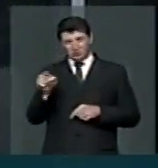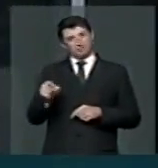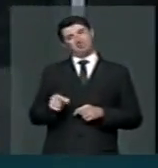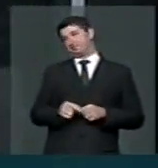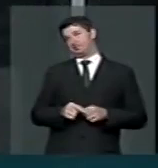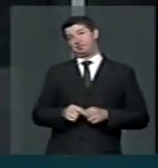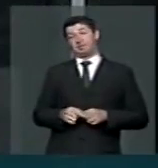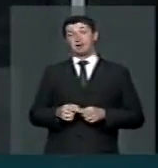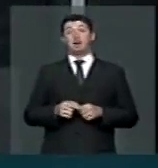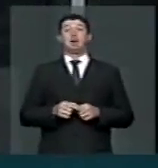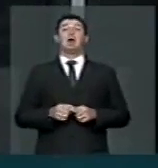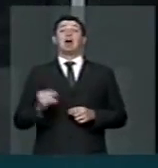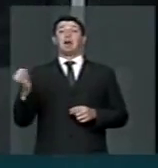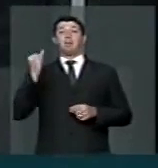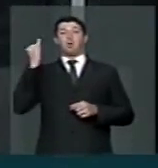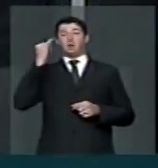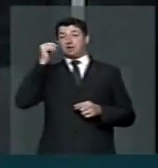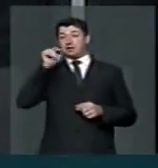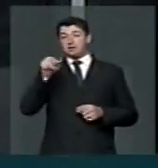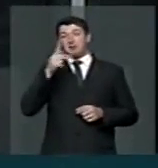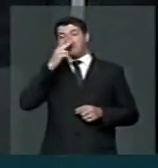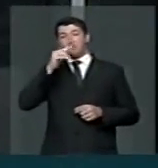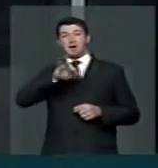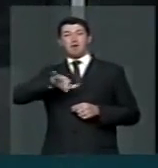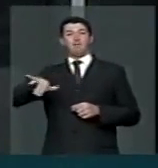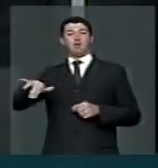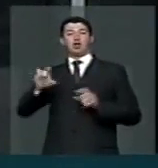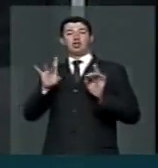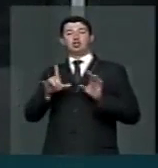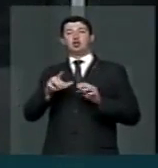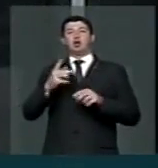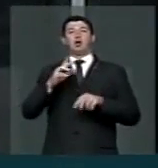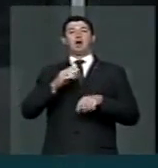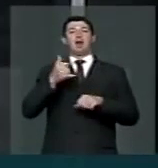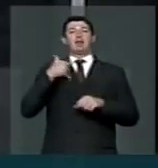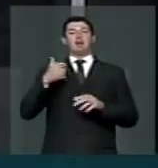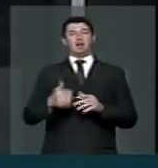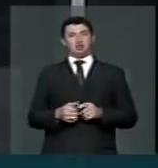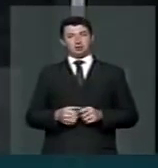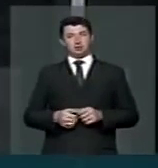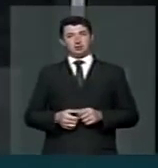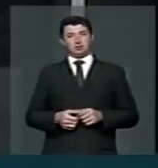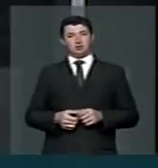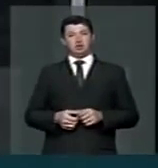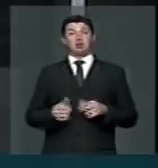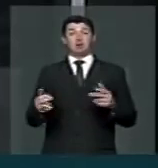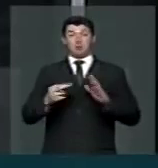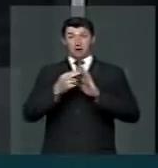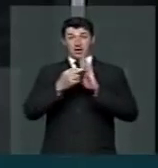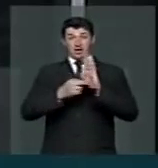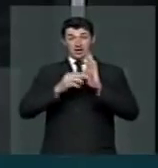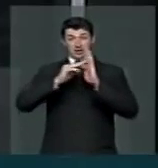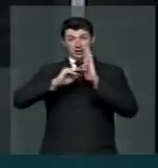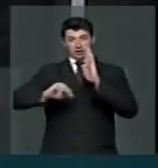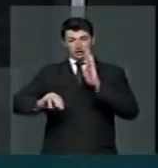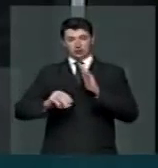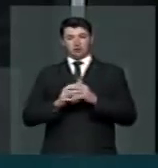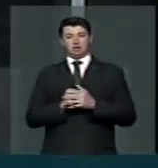O mérito é posto de lado nessa forma de seleção. Tal regra subtrai como